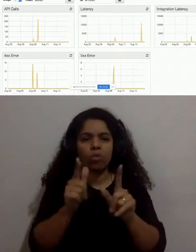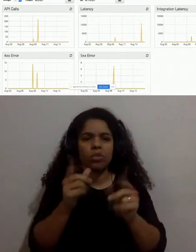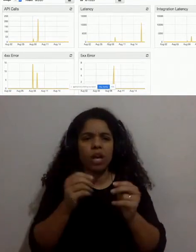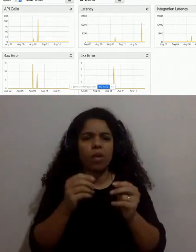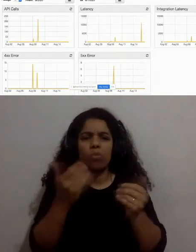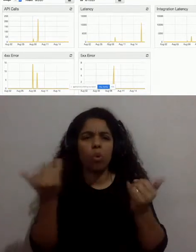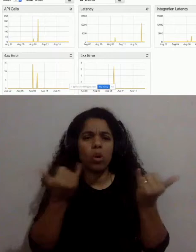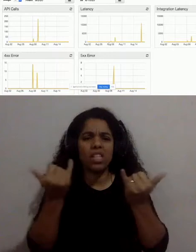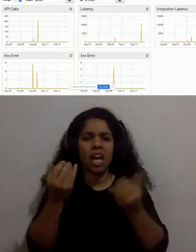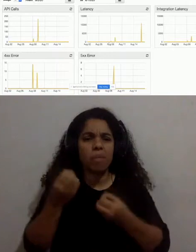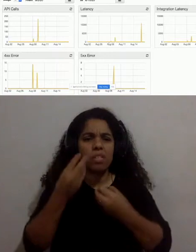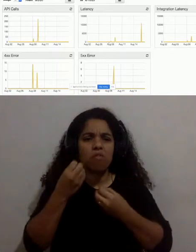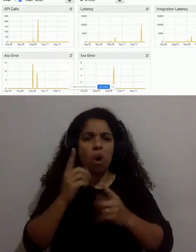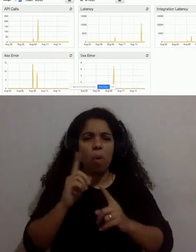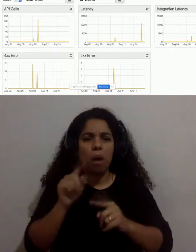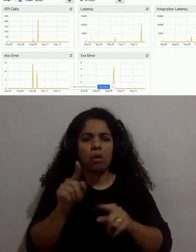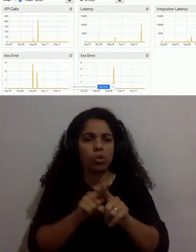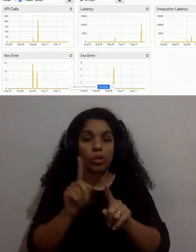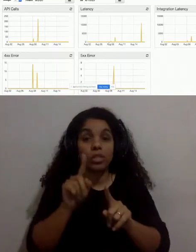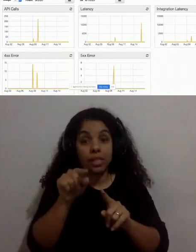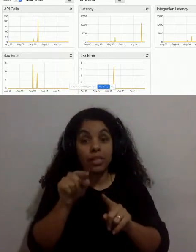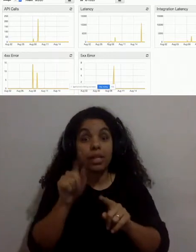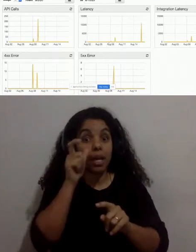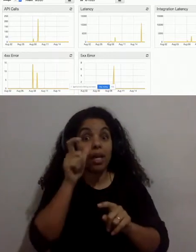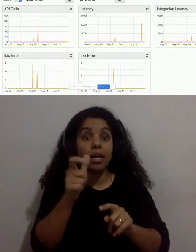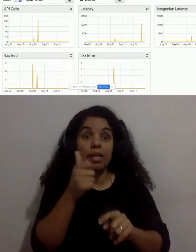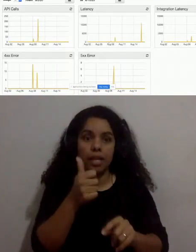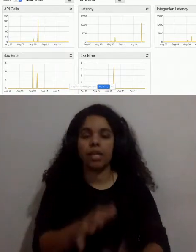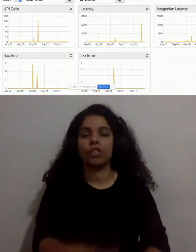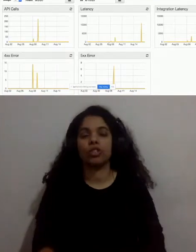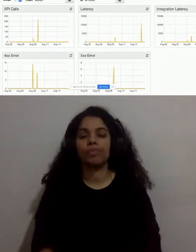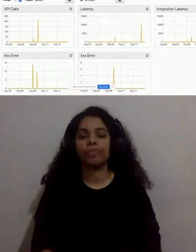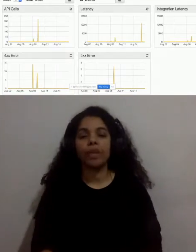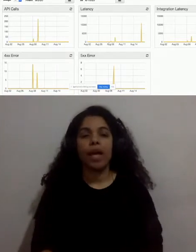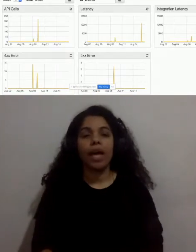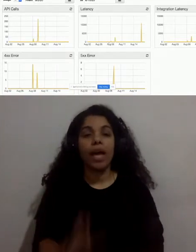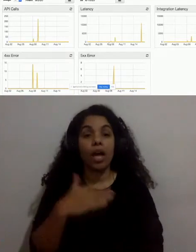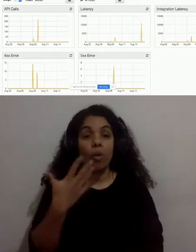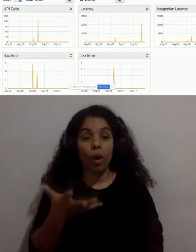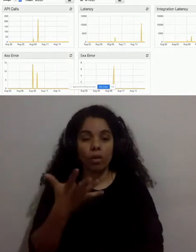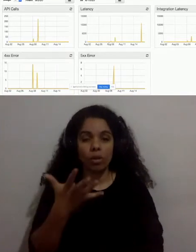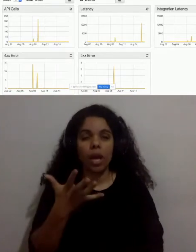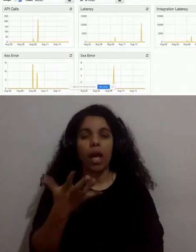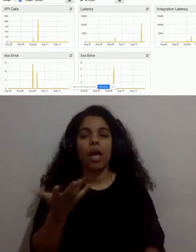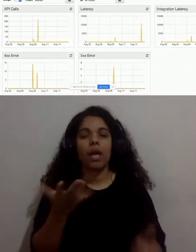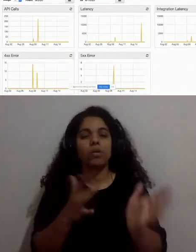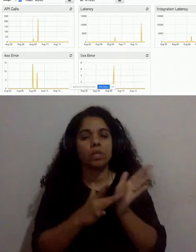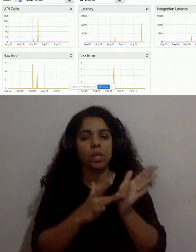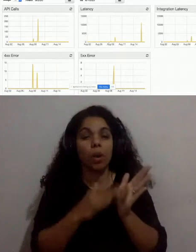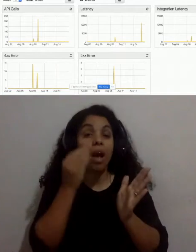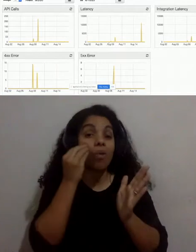mais informações sobre isso. Isso aqui é muito interessante. Quando eu quero simular